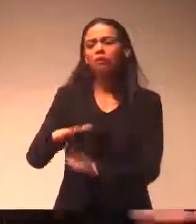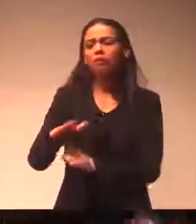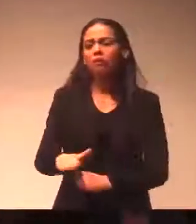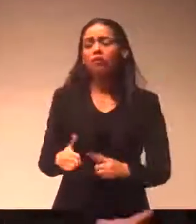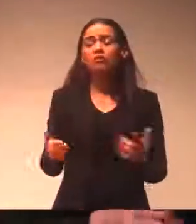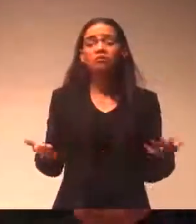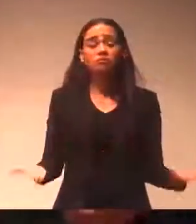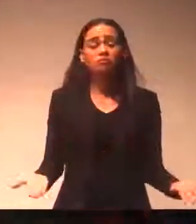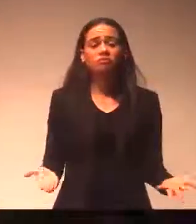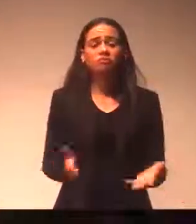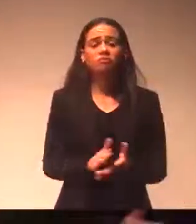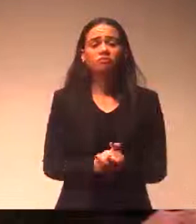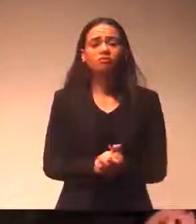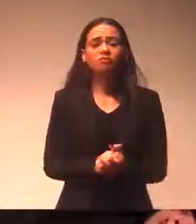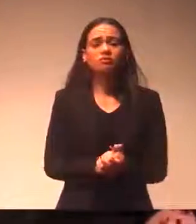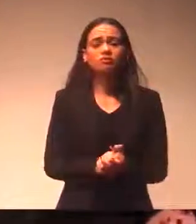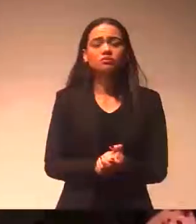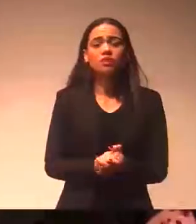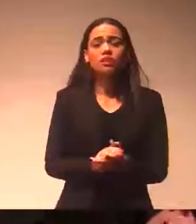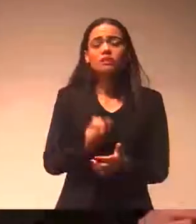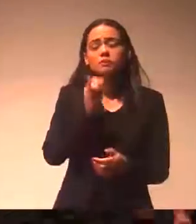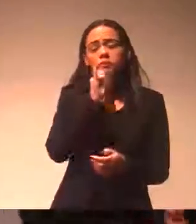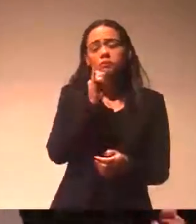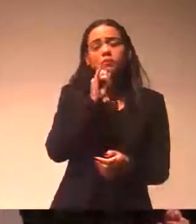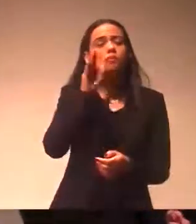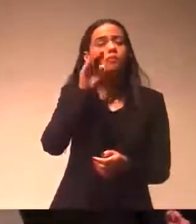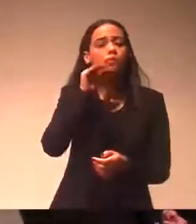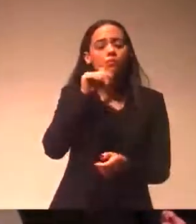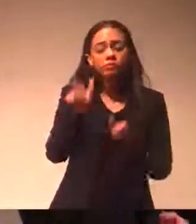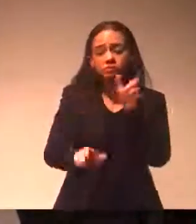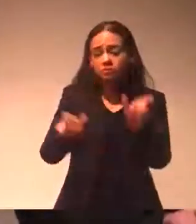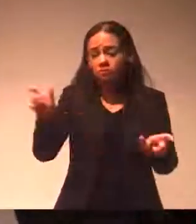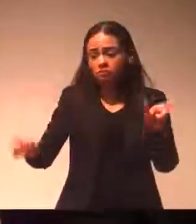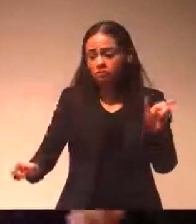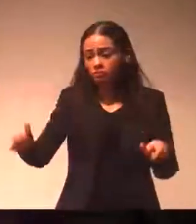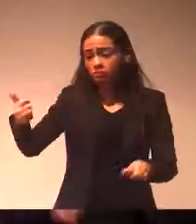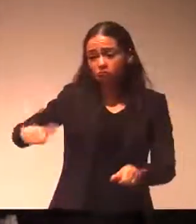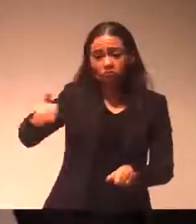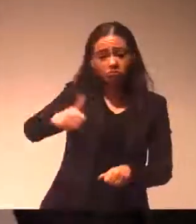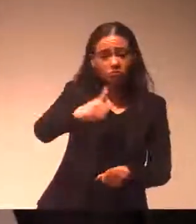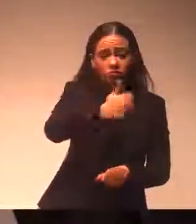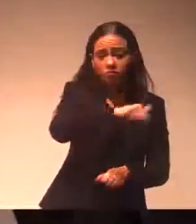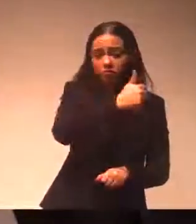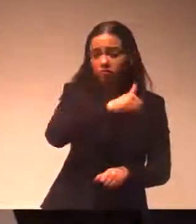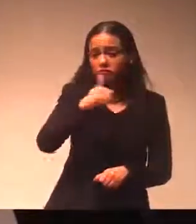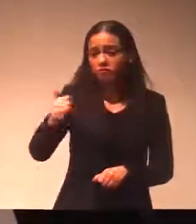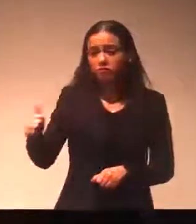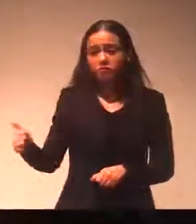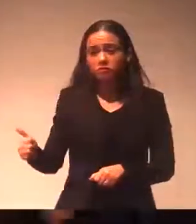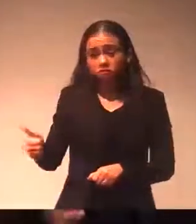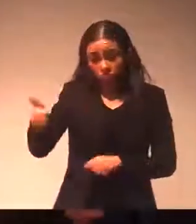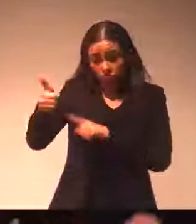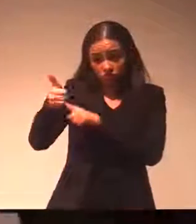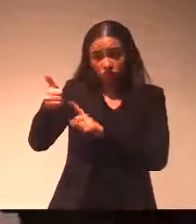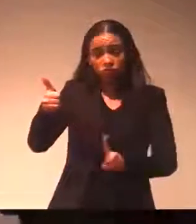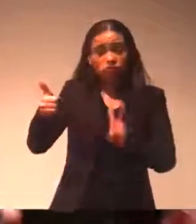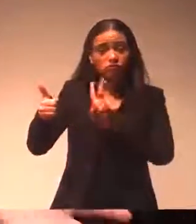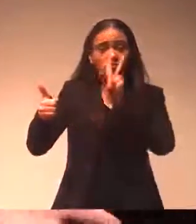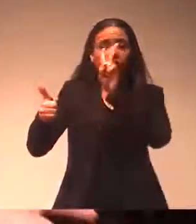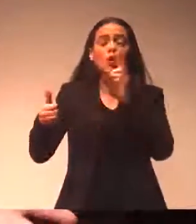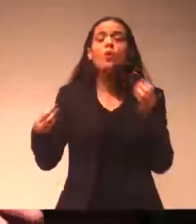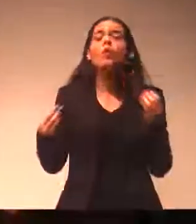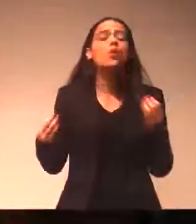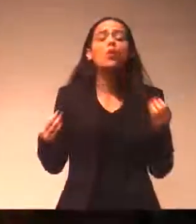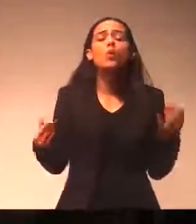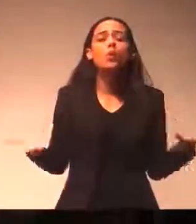que é a avaliação de mérito e de aumento da escala dessas pessoas no serviço público de Vinhedo?